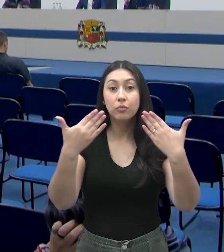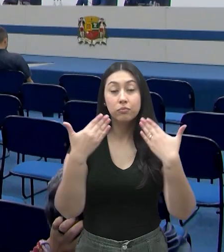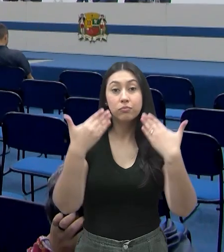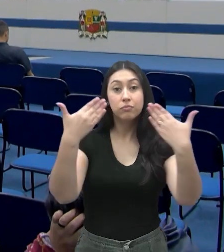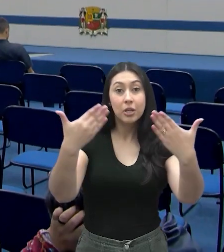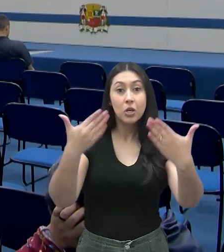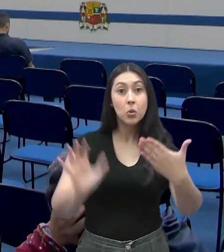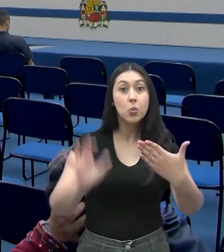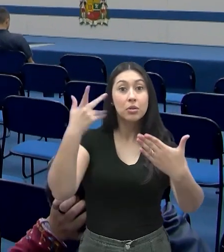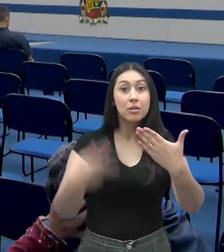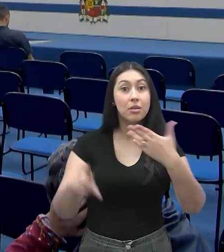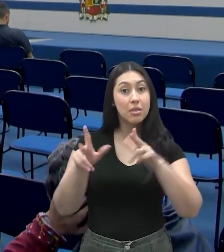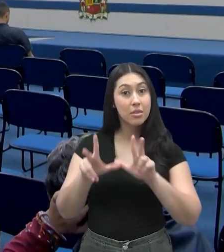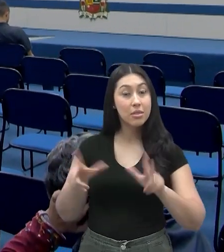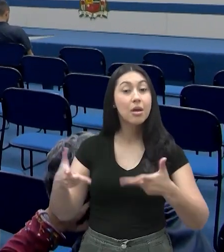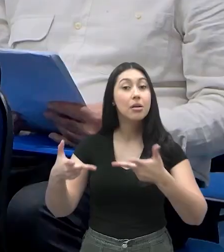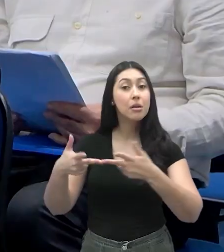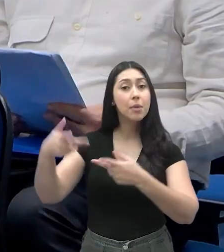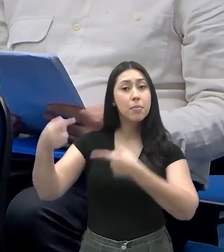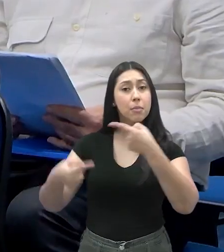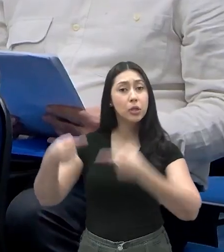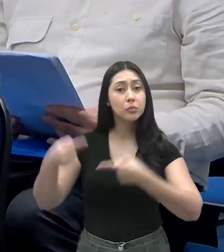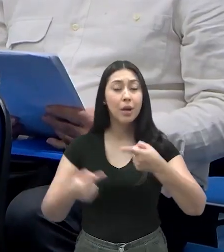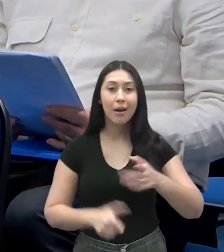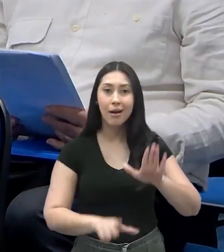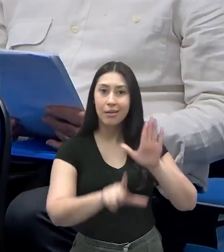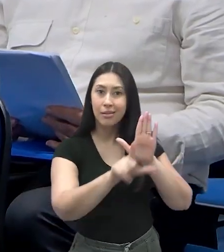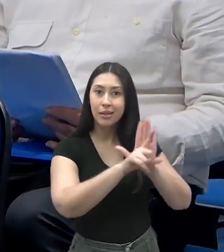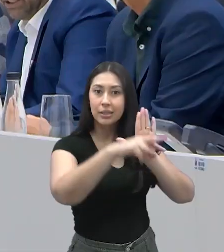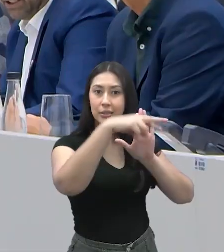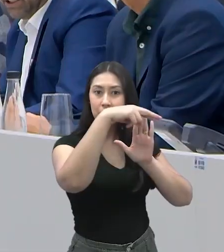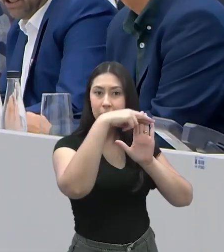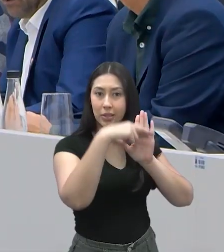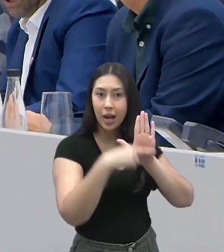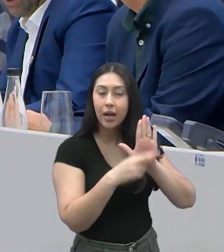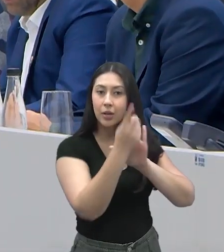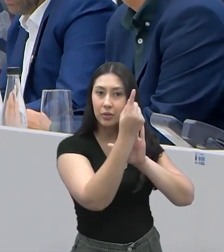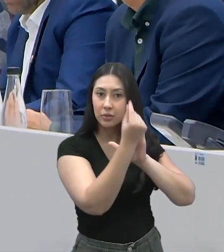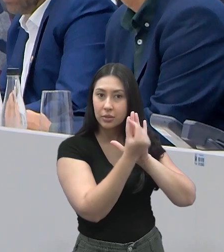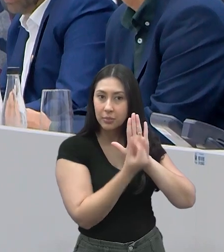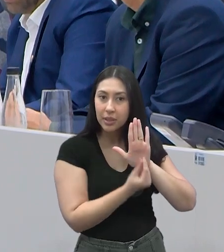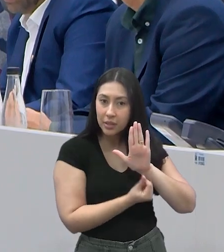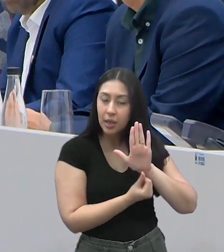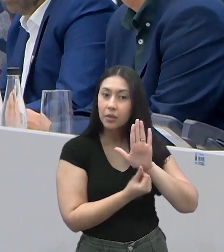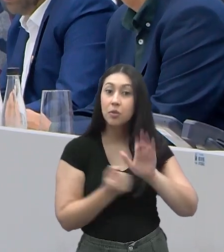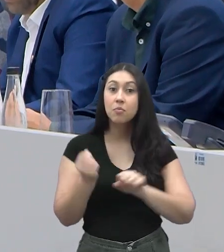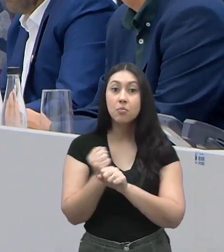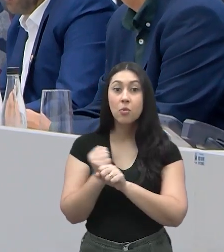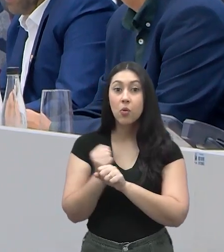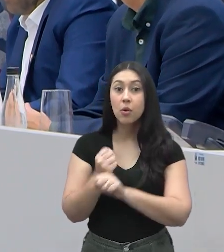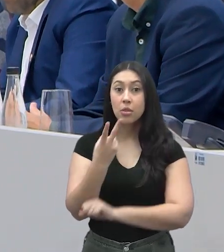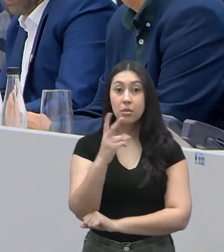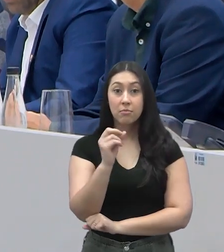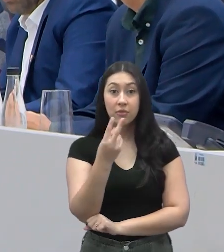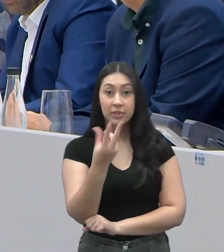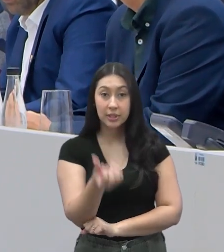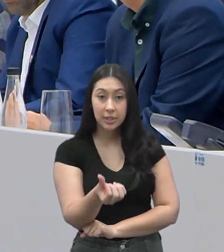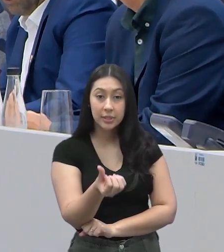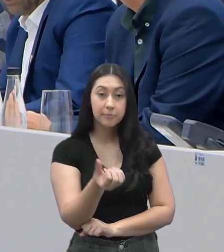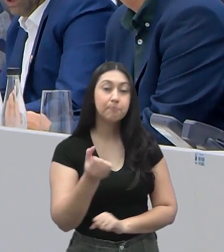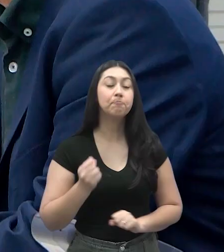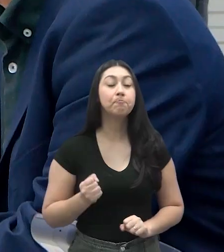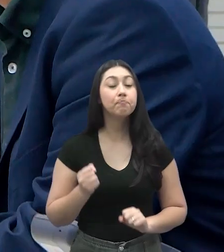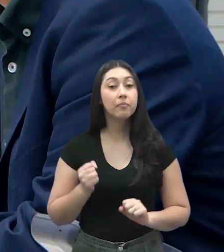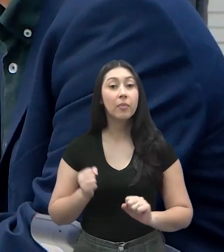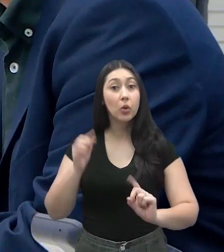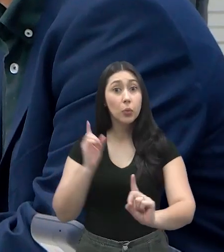pública realizada no plenário da Câmara para debater a LDO, a Lei de Diretrizes Orçamentárias, para o ano de